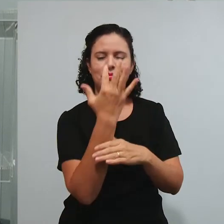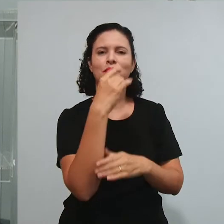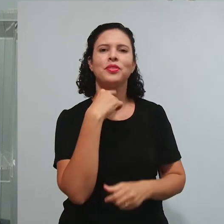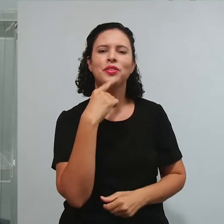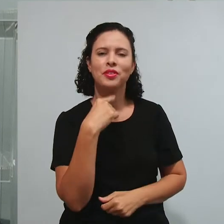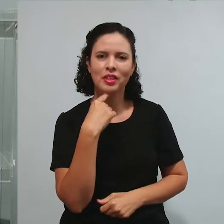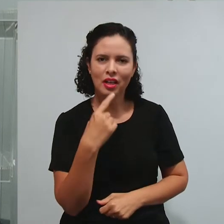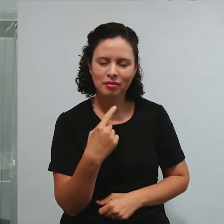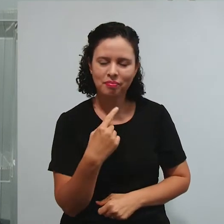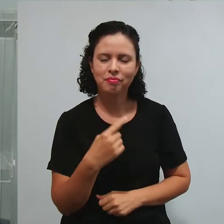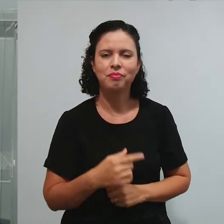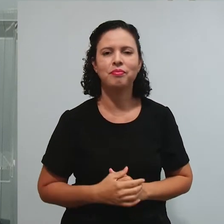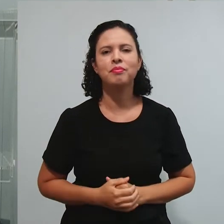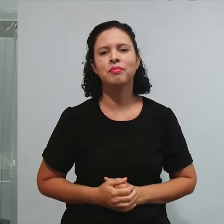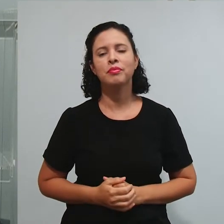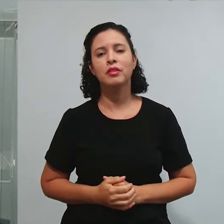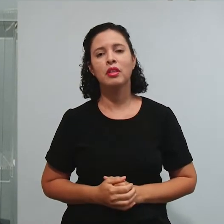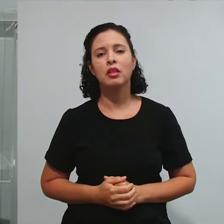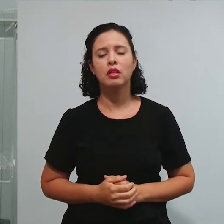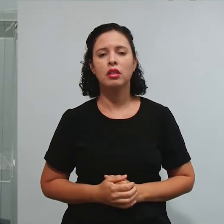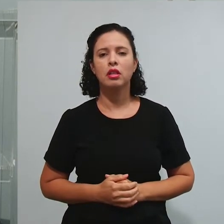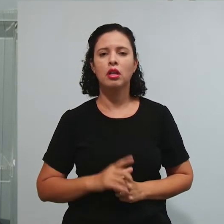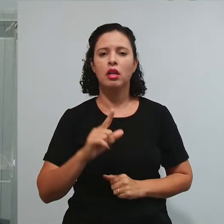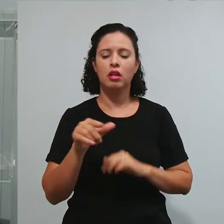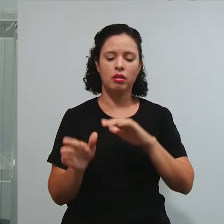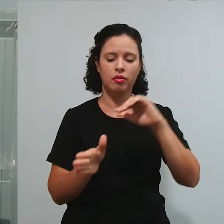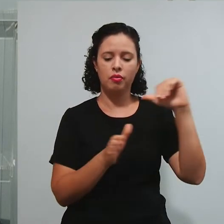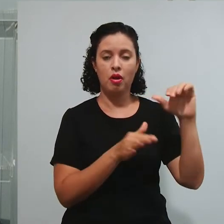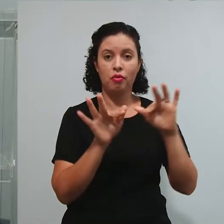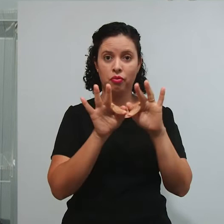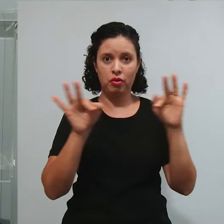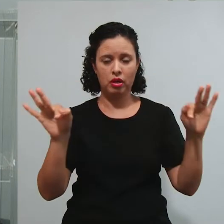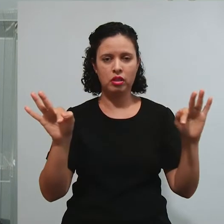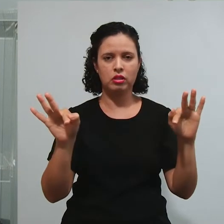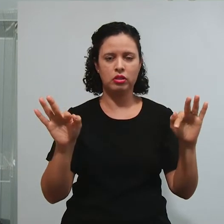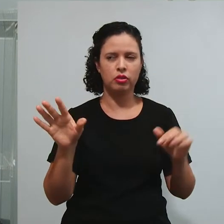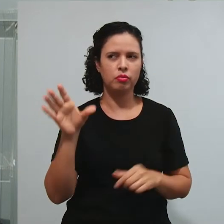esses dias que é muito engraçada, né? Por exemplo,